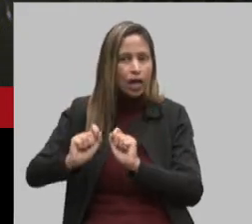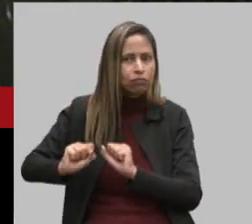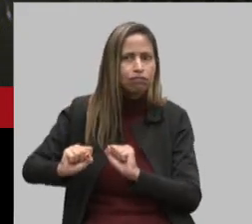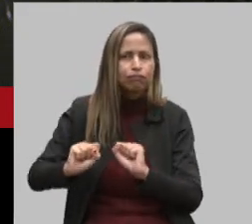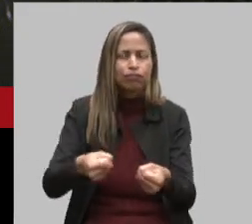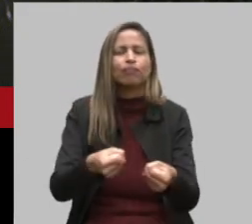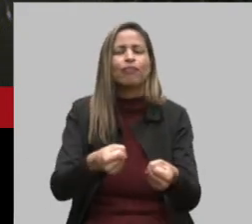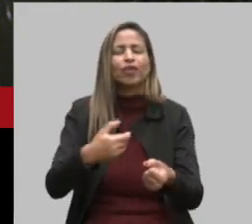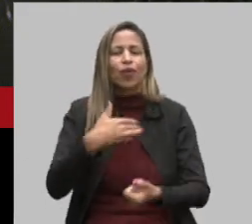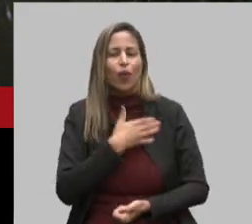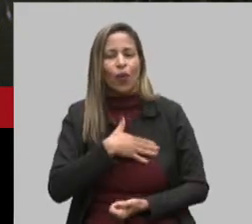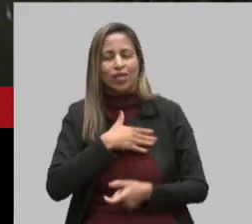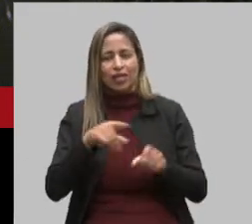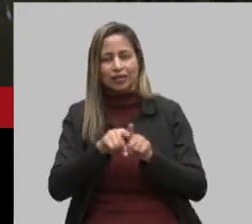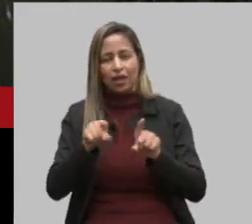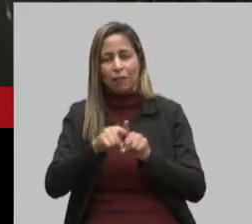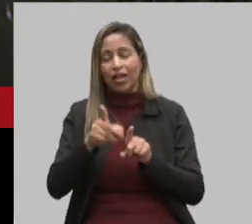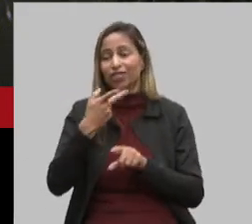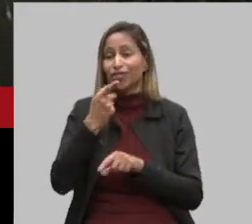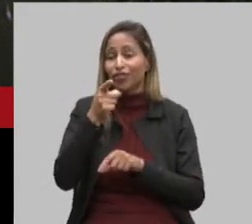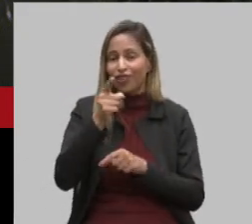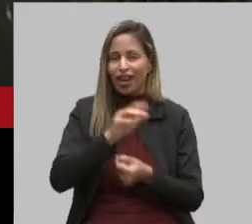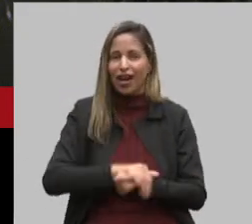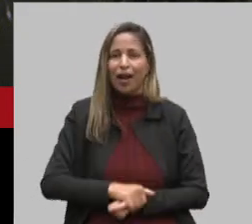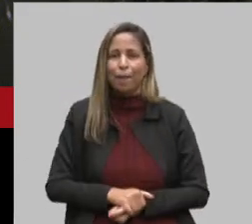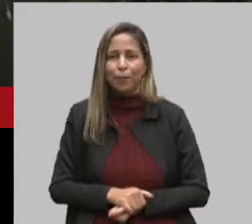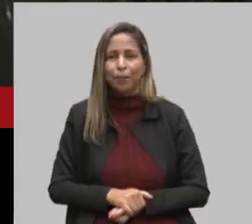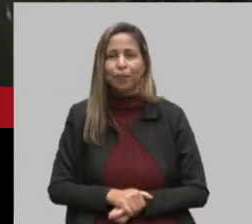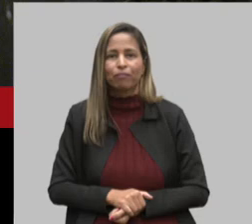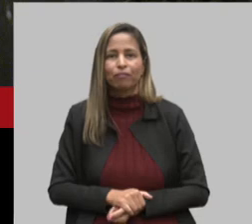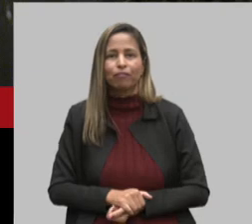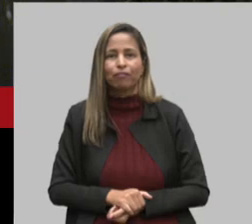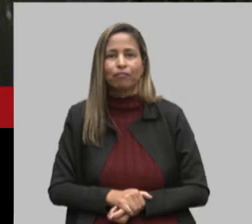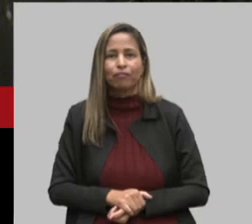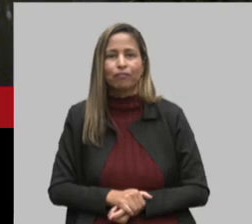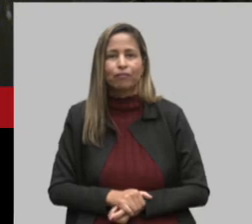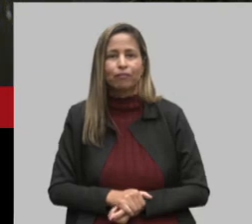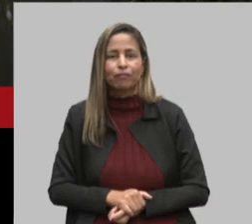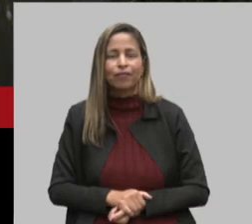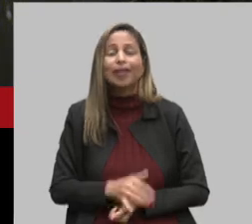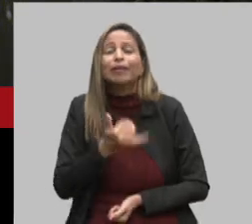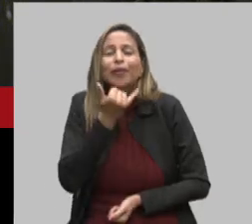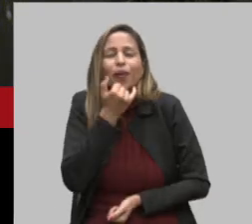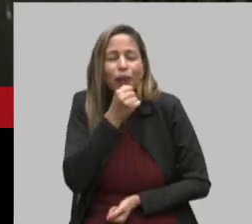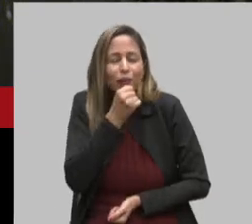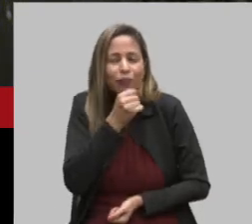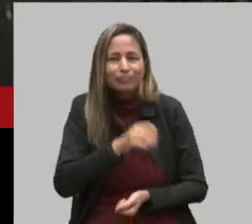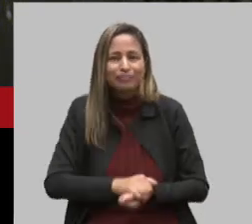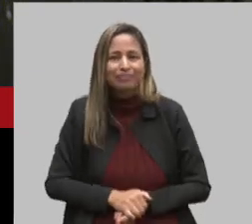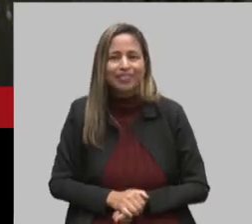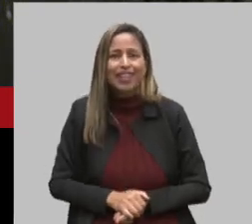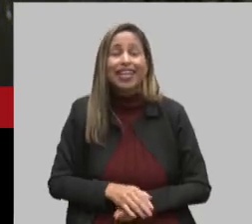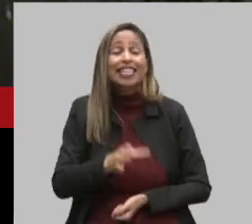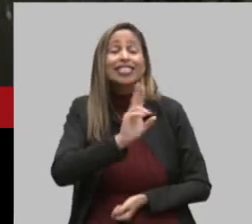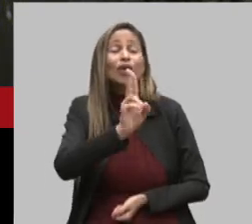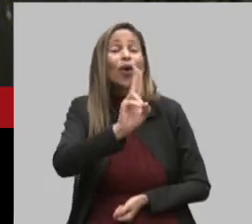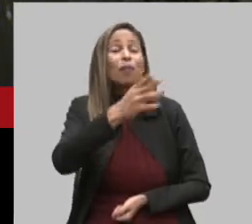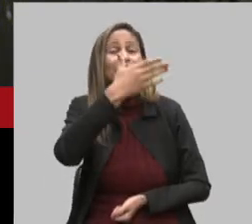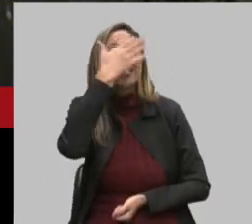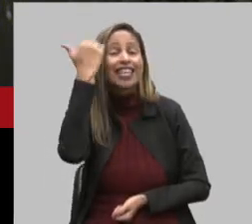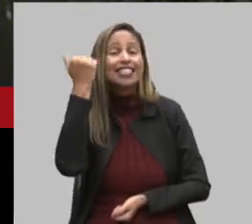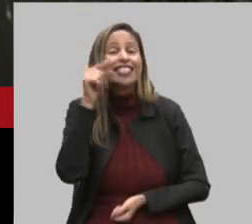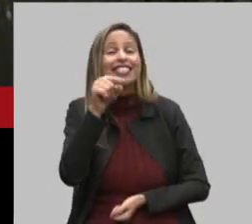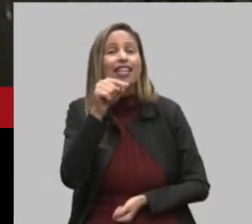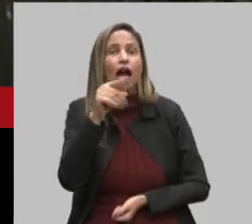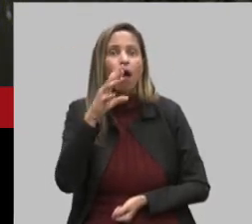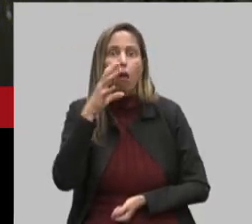gostaria também de mencionar o perdão o menino que eu esqueci o nome dele agora mas eu fiquei